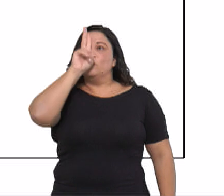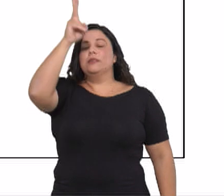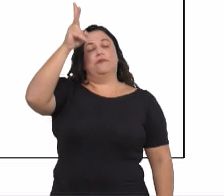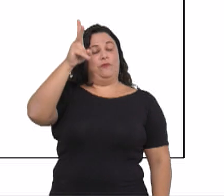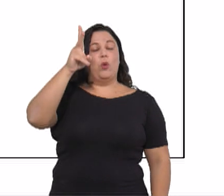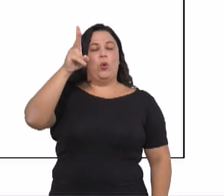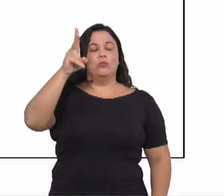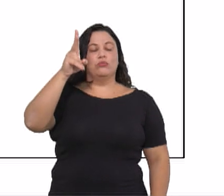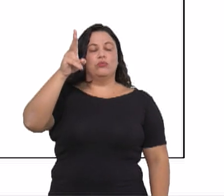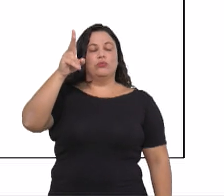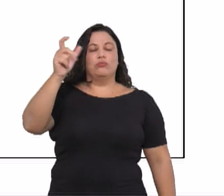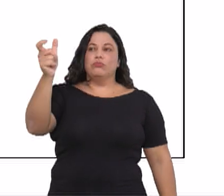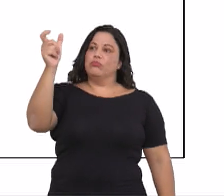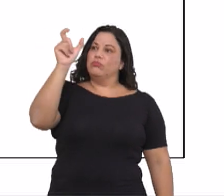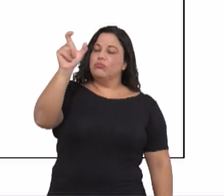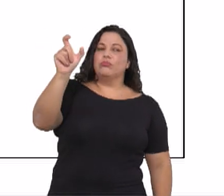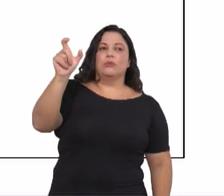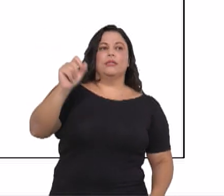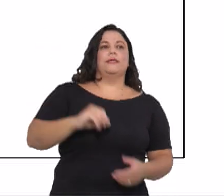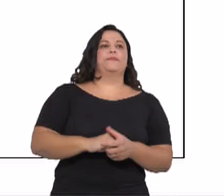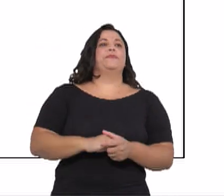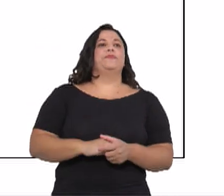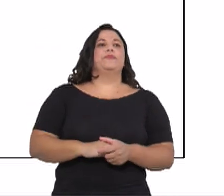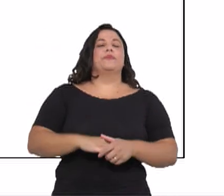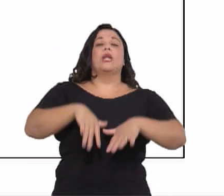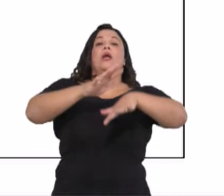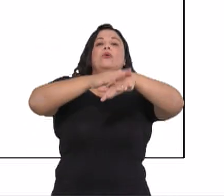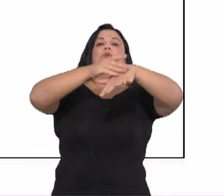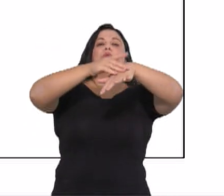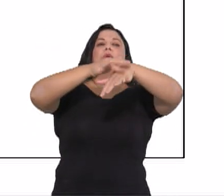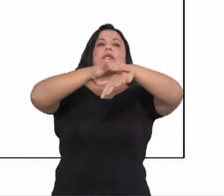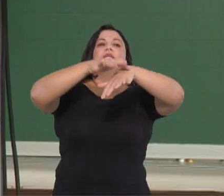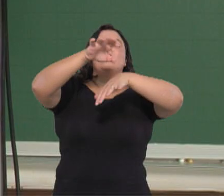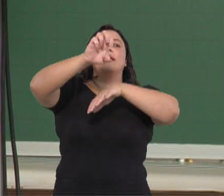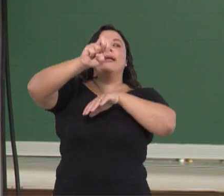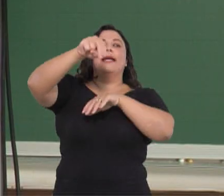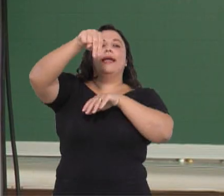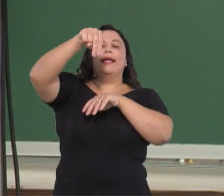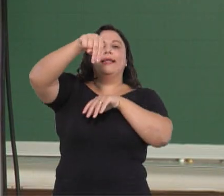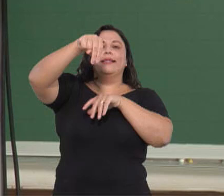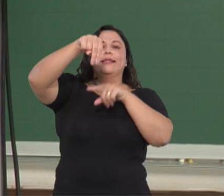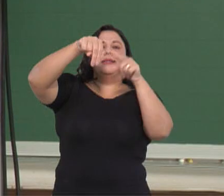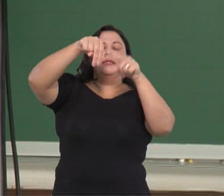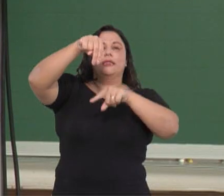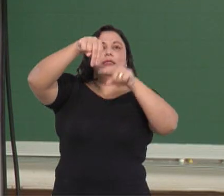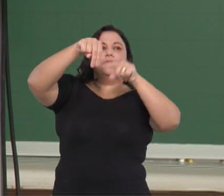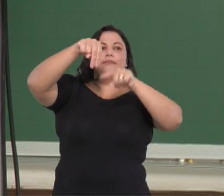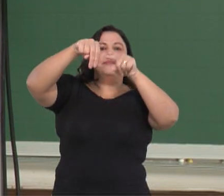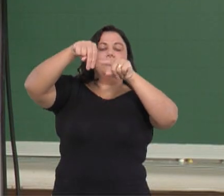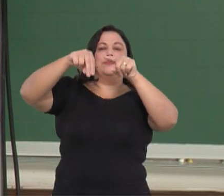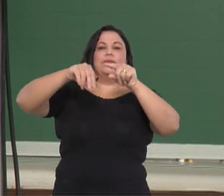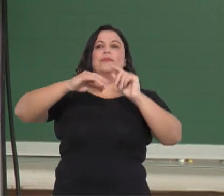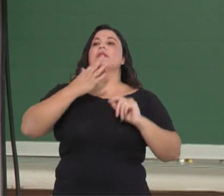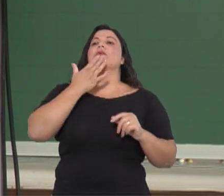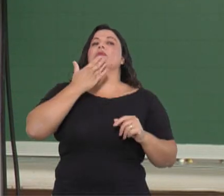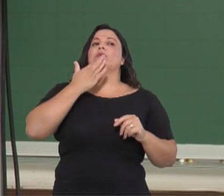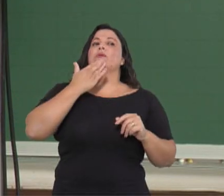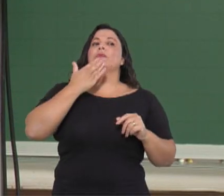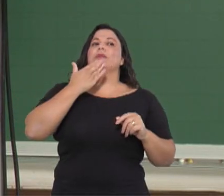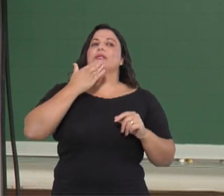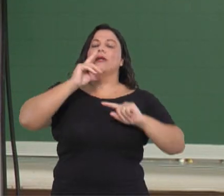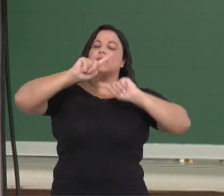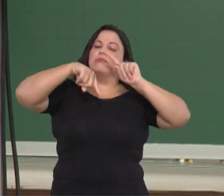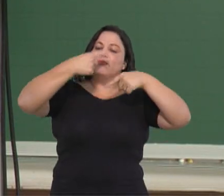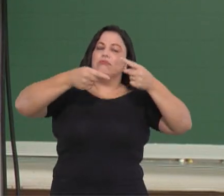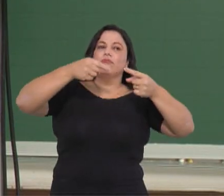Doentes, eu tenho a penúltima sílaba tônica. Vou pintar de verde. Depois